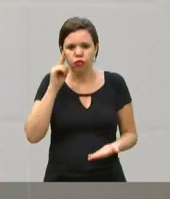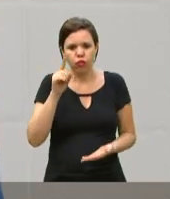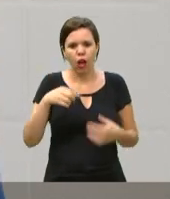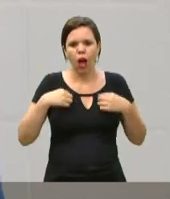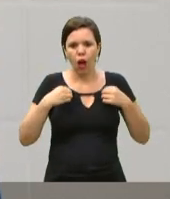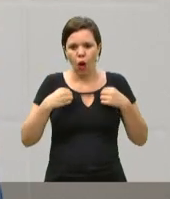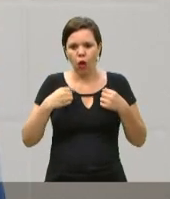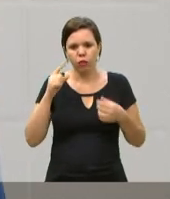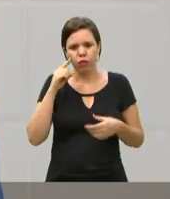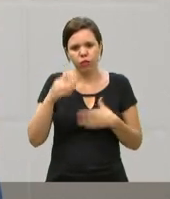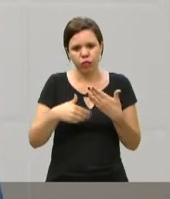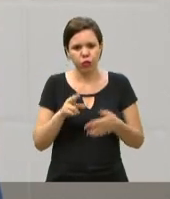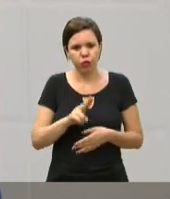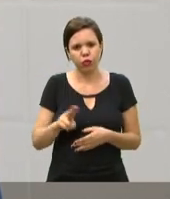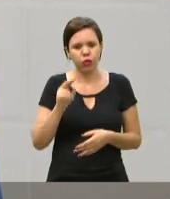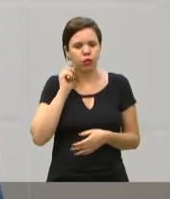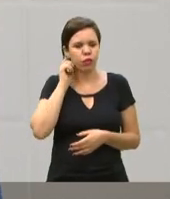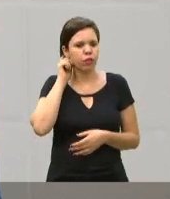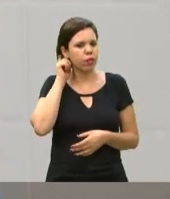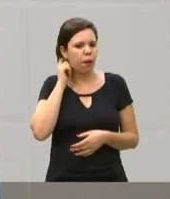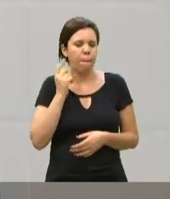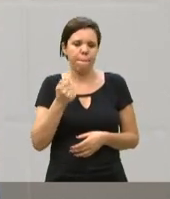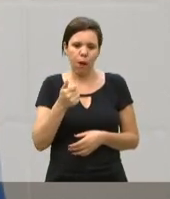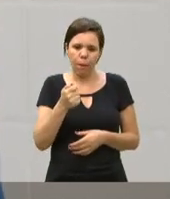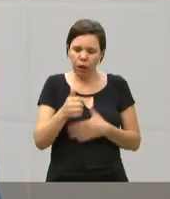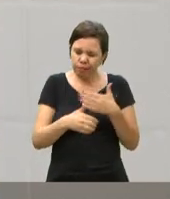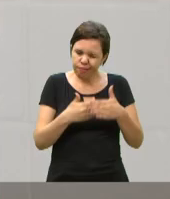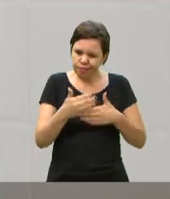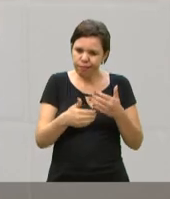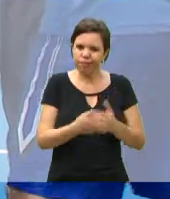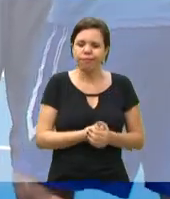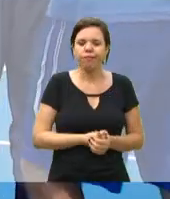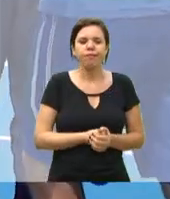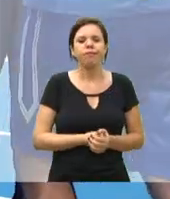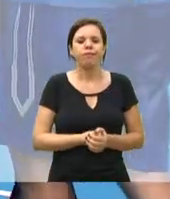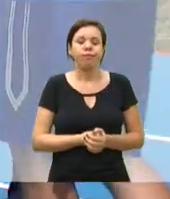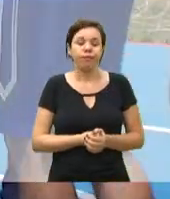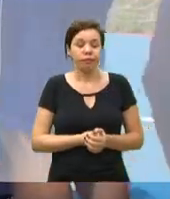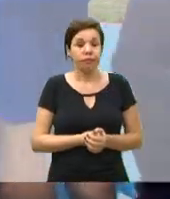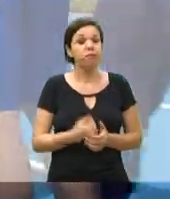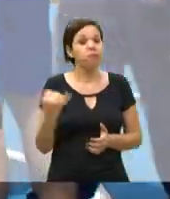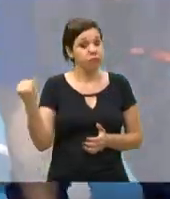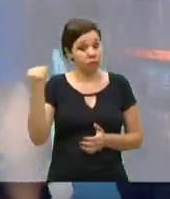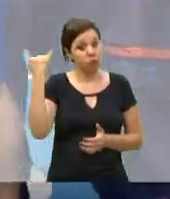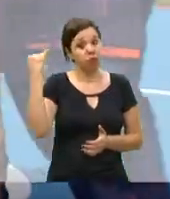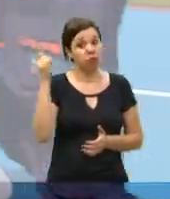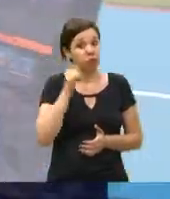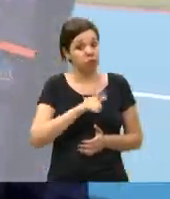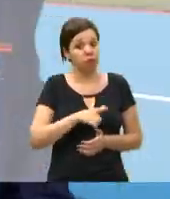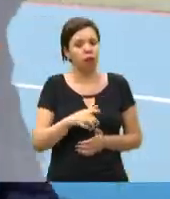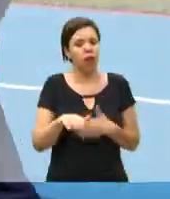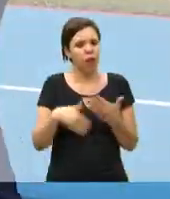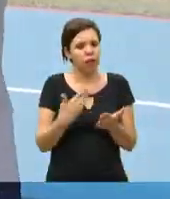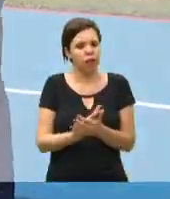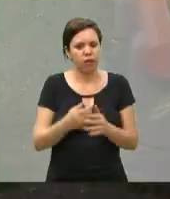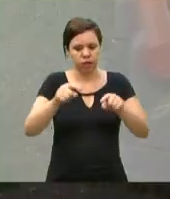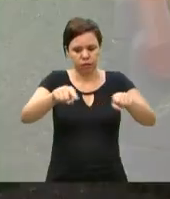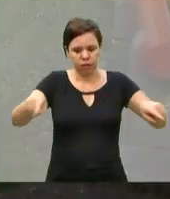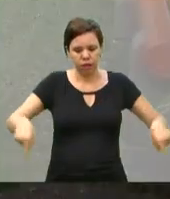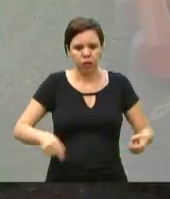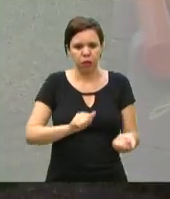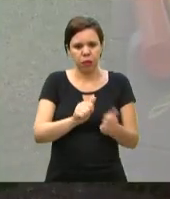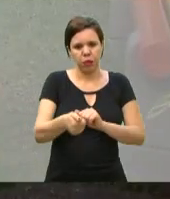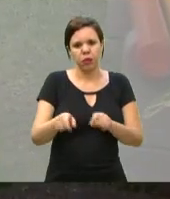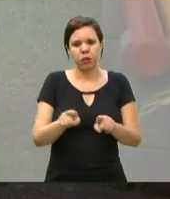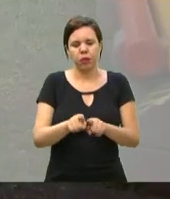de roupa. É de passinho em passinho. De passinho em passinho. Passinhos importantes, até na quadra.